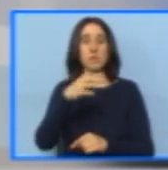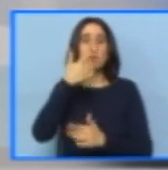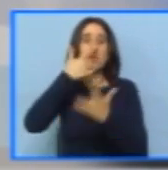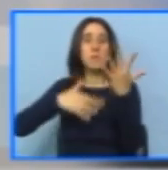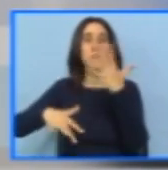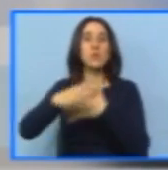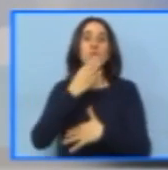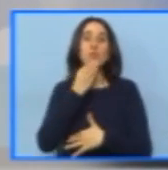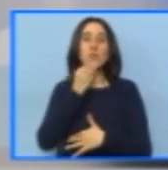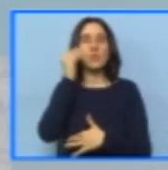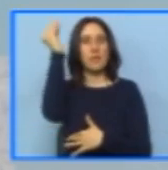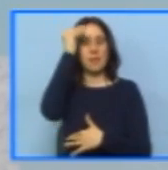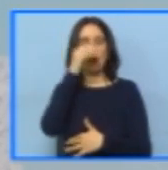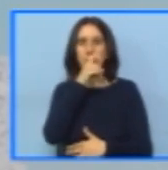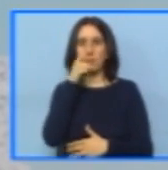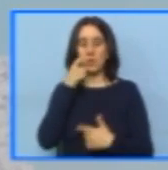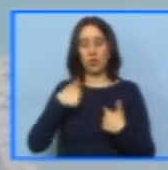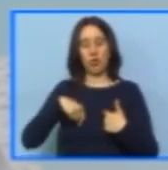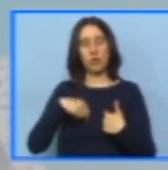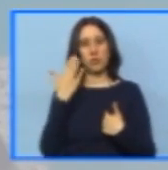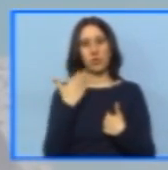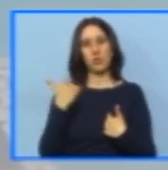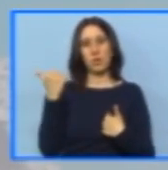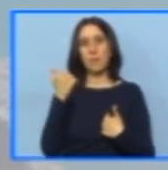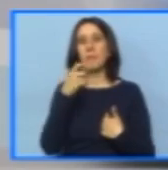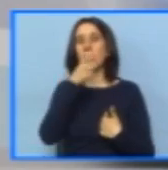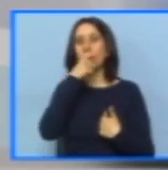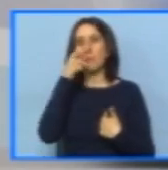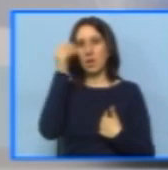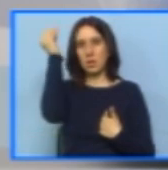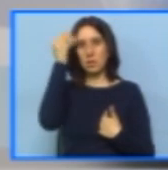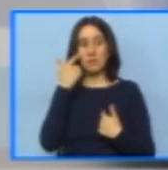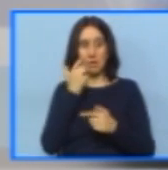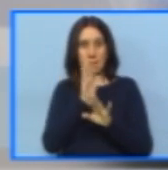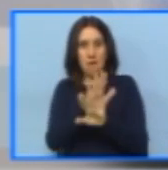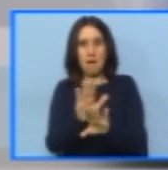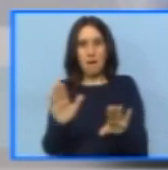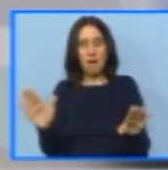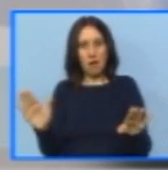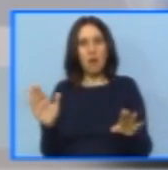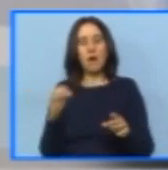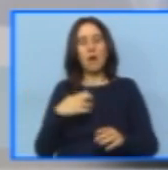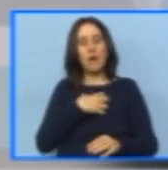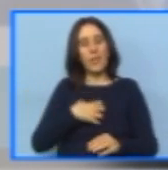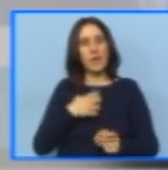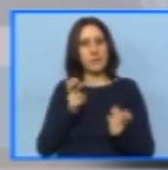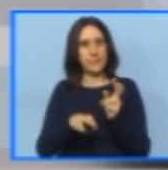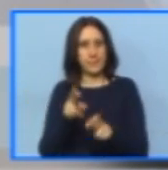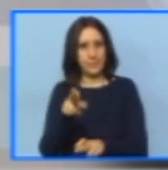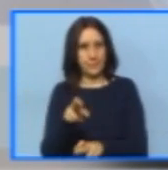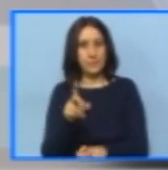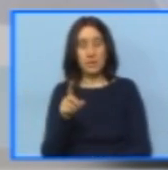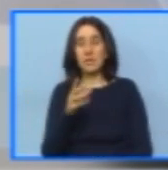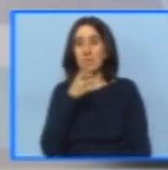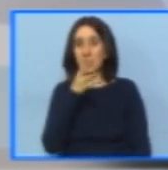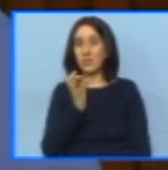a terra prometida, nós somos chamados à terra da promessa, mas enquanto estamos por cá, estamos sujeitos à tribulação. Vale a pena dizer que este é o